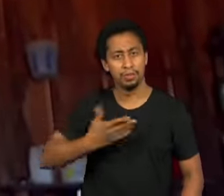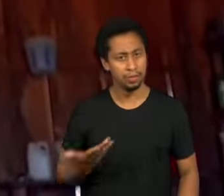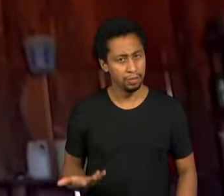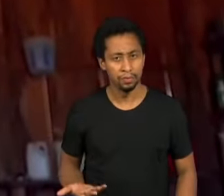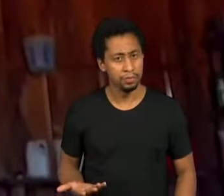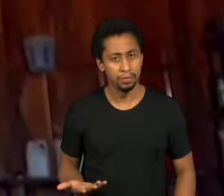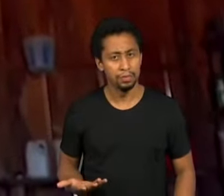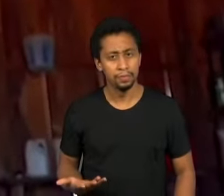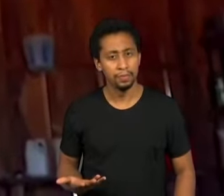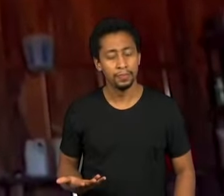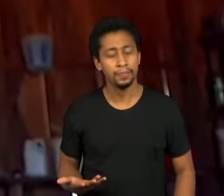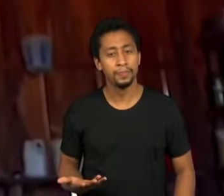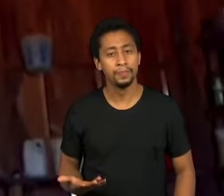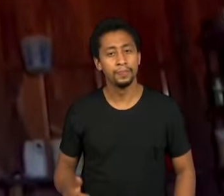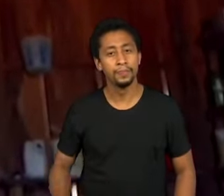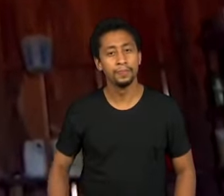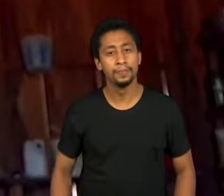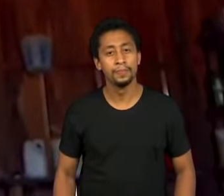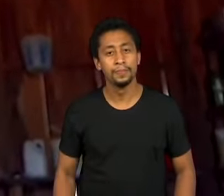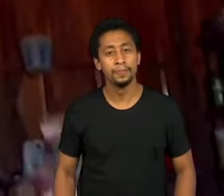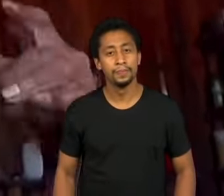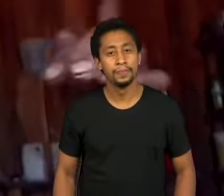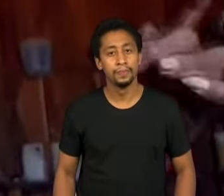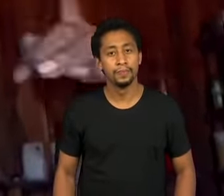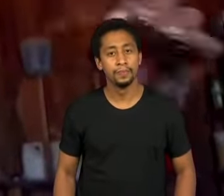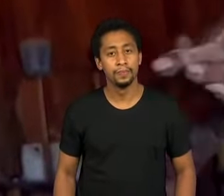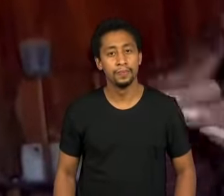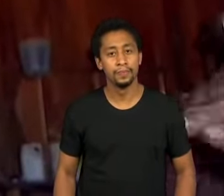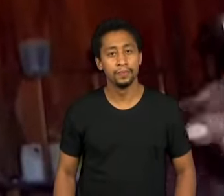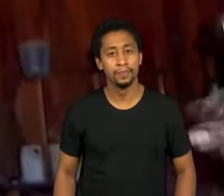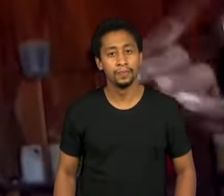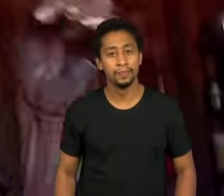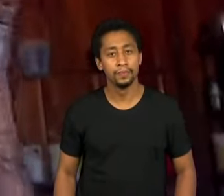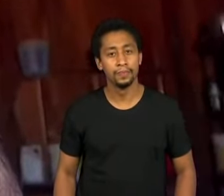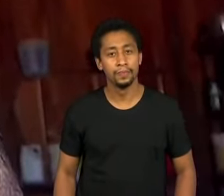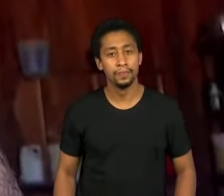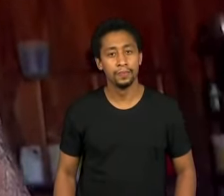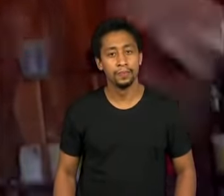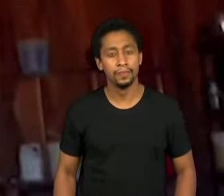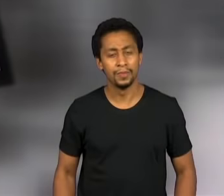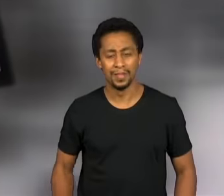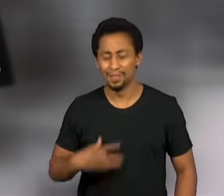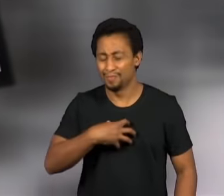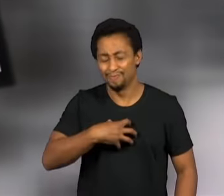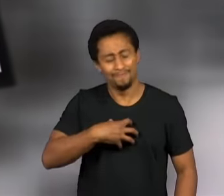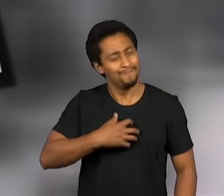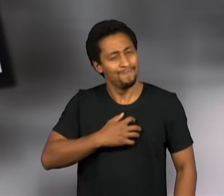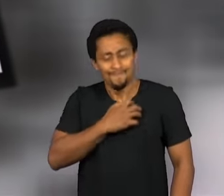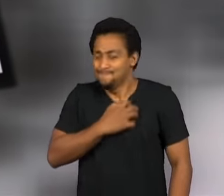bonito. Eu fico escutando sempre assim, eu fico muito bravo.